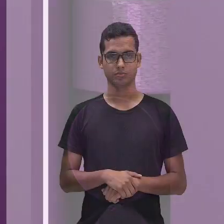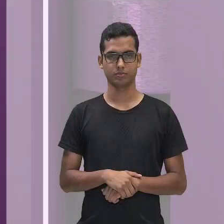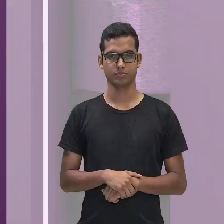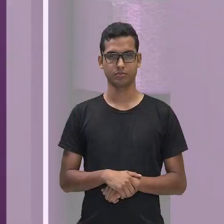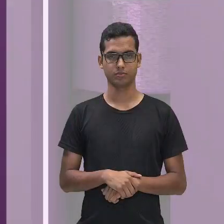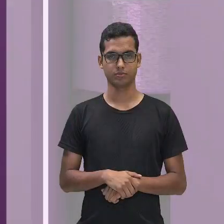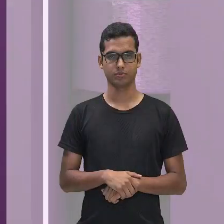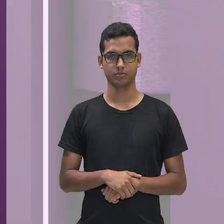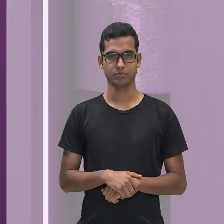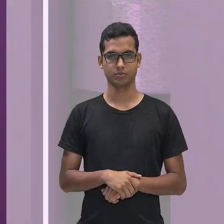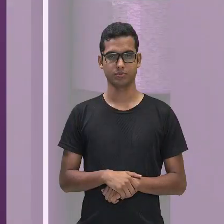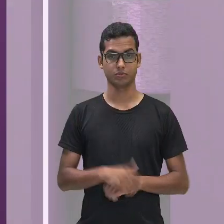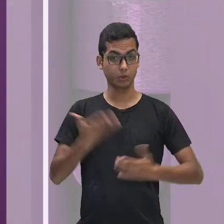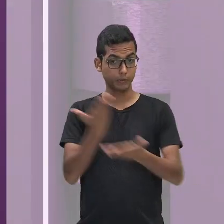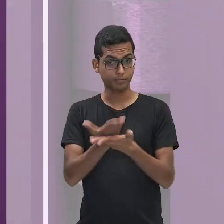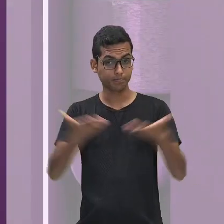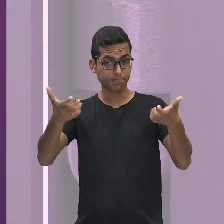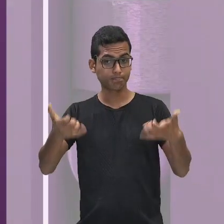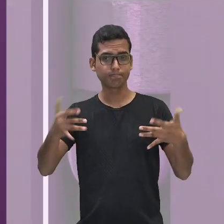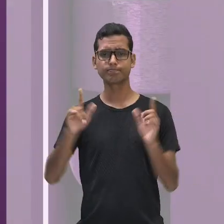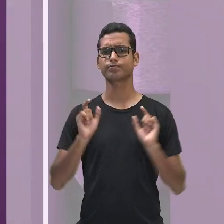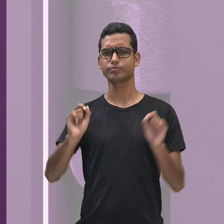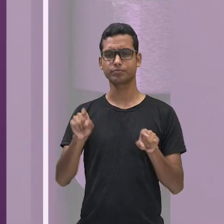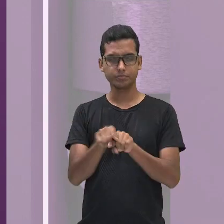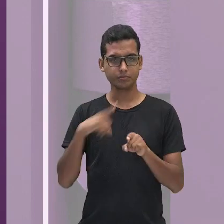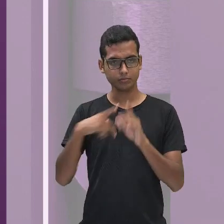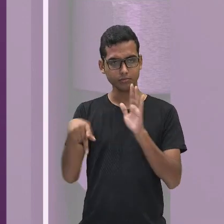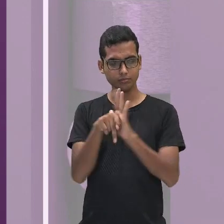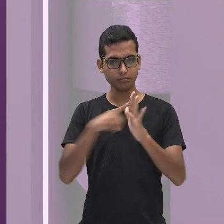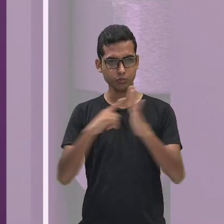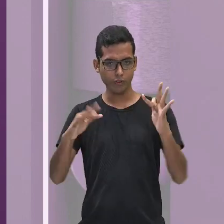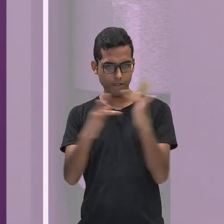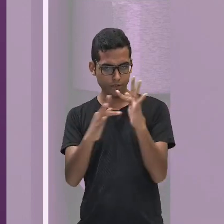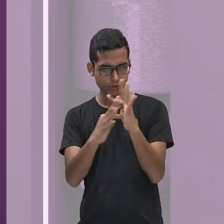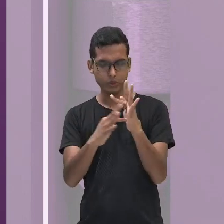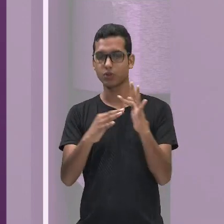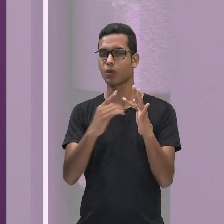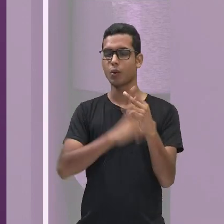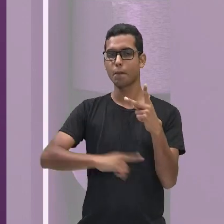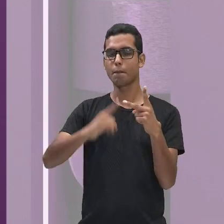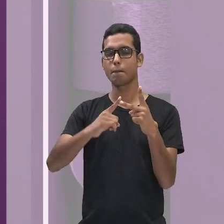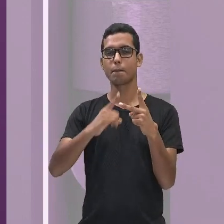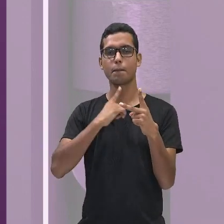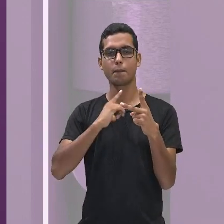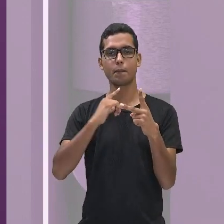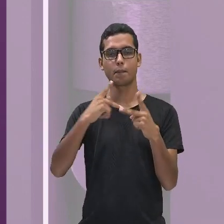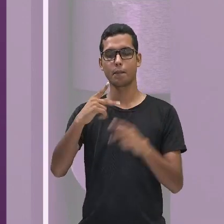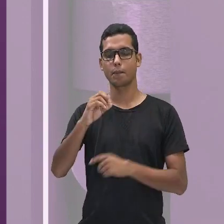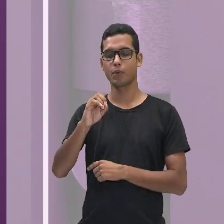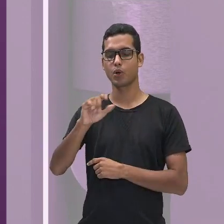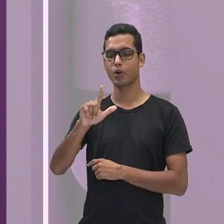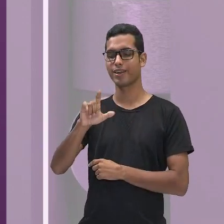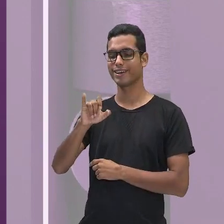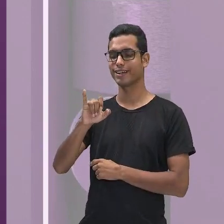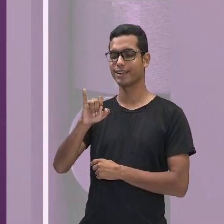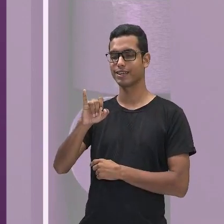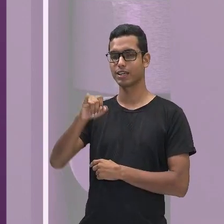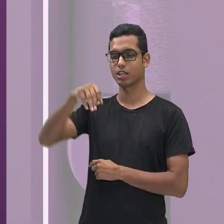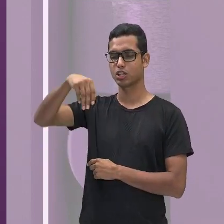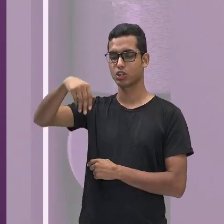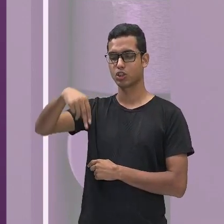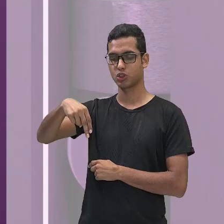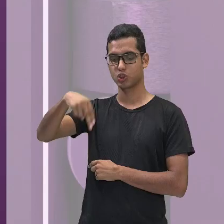Muito bem, vamos trabalhar agora uma função polinomial de terceiro grau. Eu quero que você reconheça, então, como